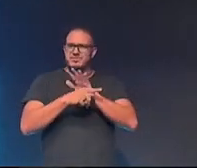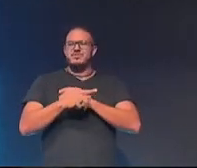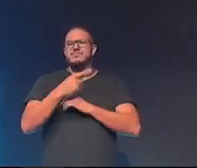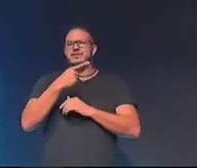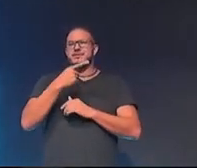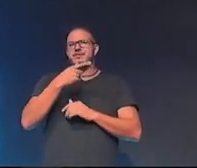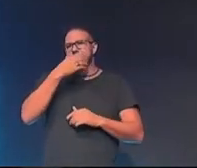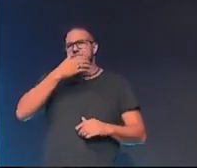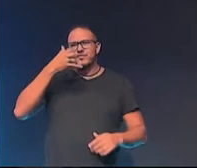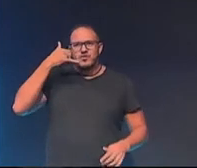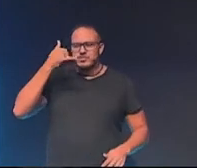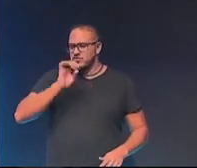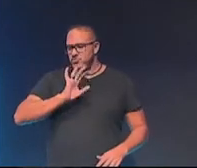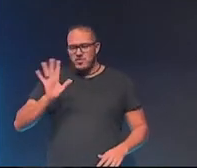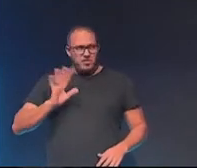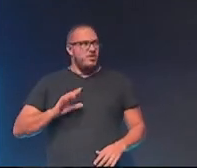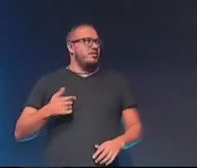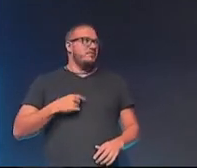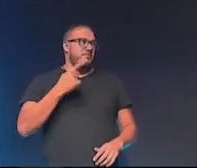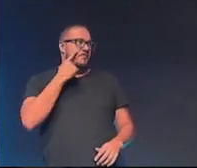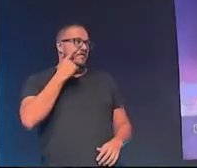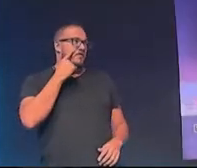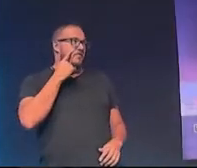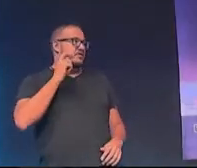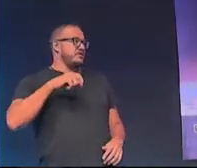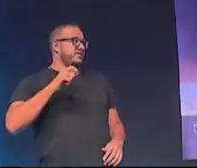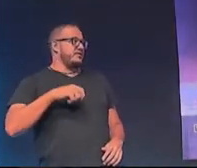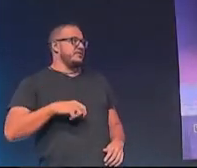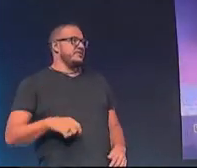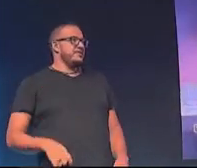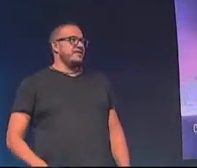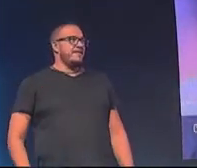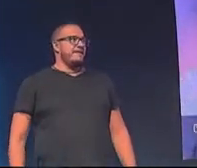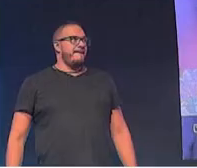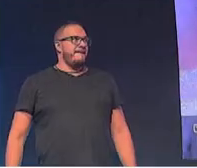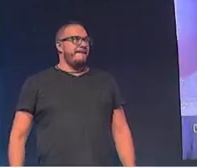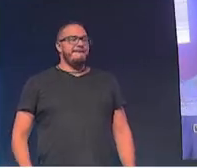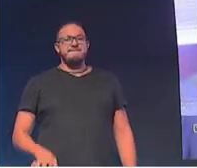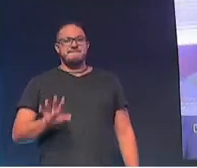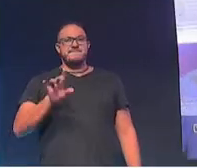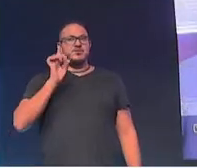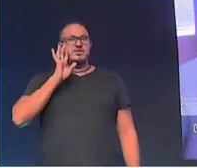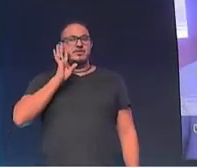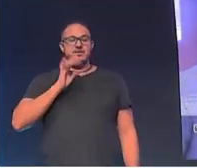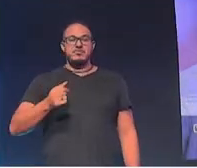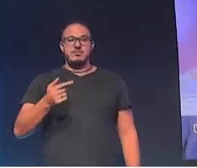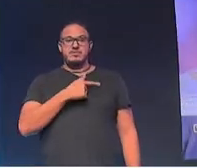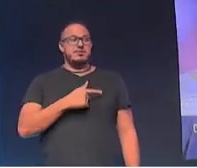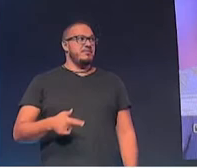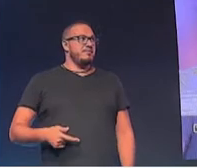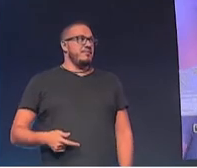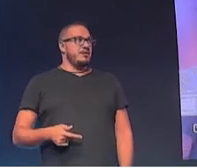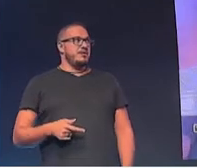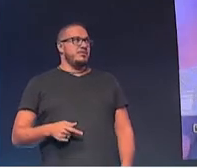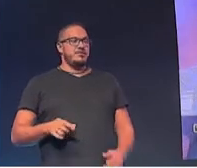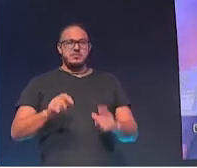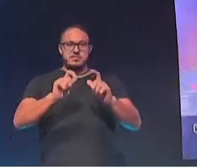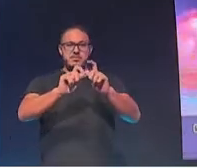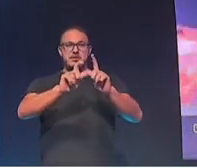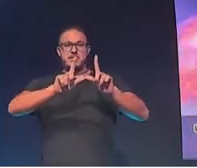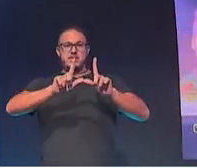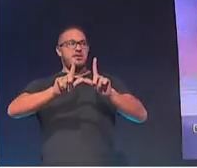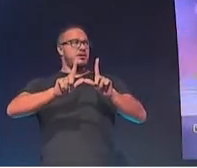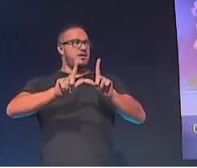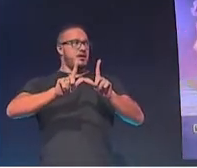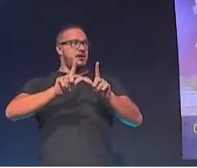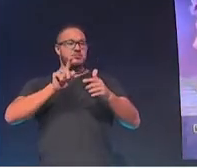enquanto. Só para iPhone. Vamos ver se vai carregar ali o celular. Olha só que bacana. Você pega o aplicativo, abre,